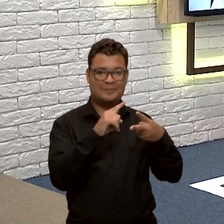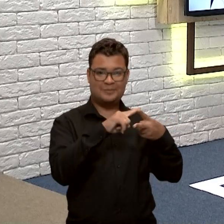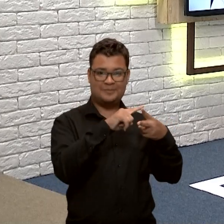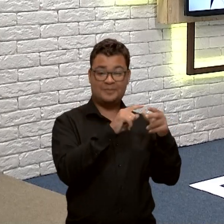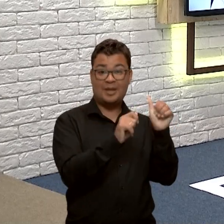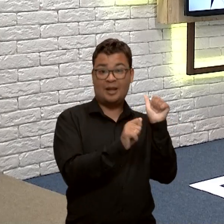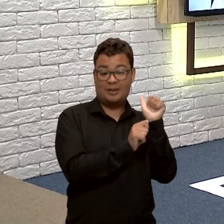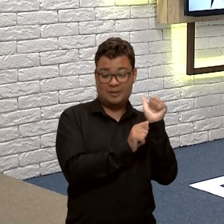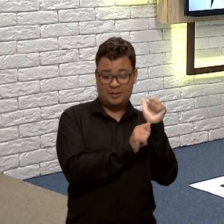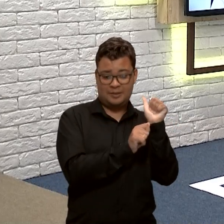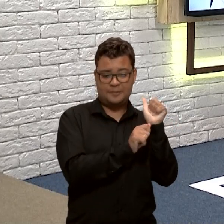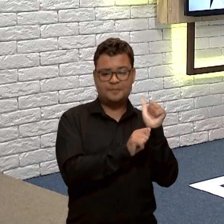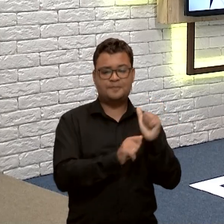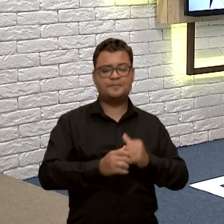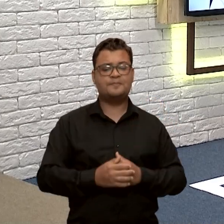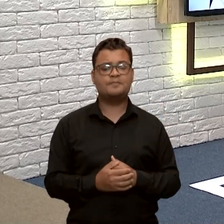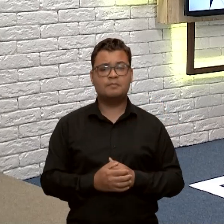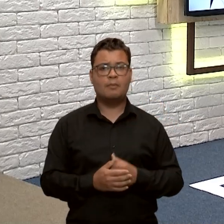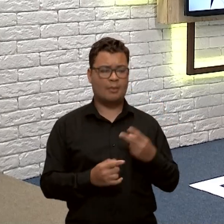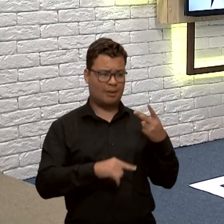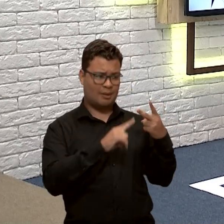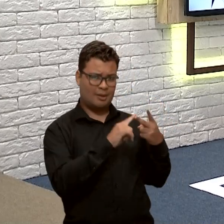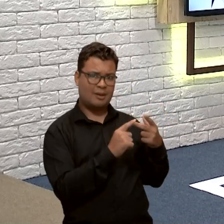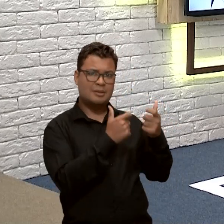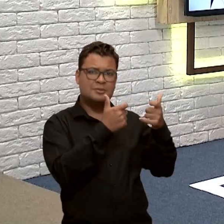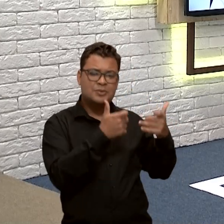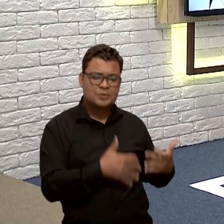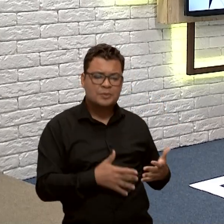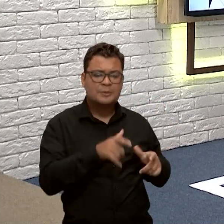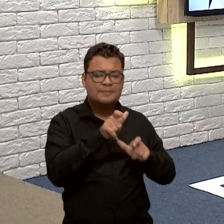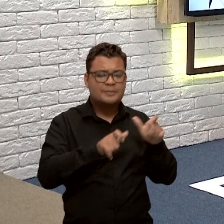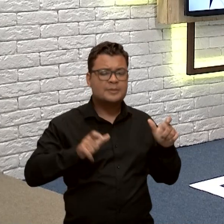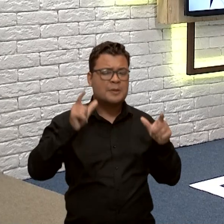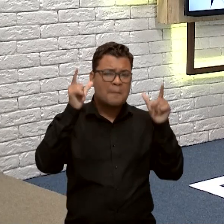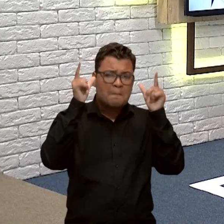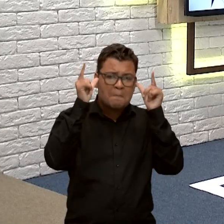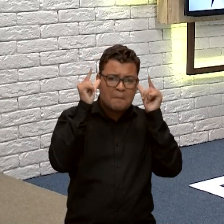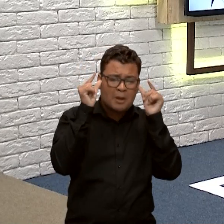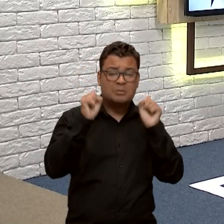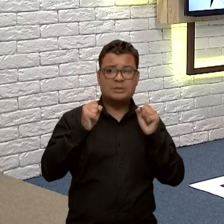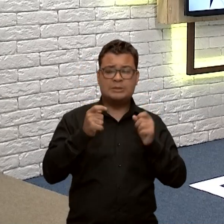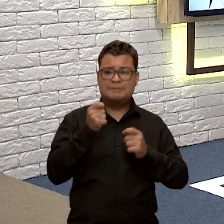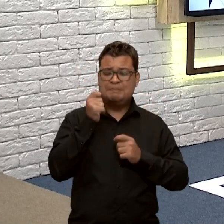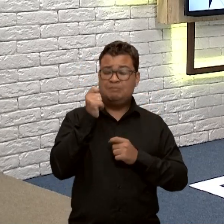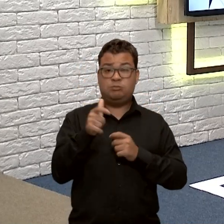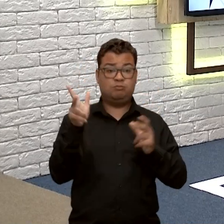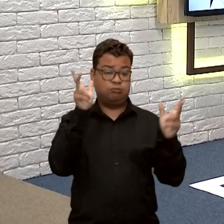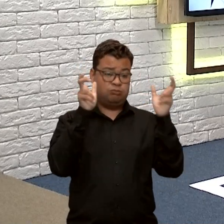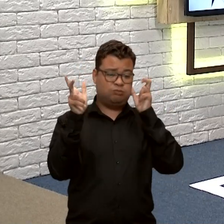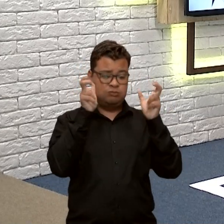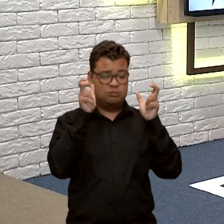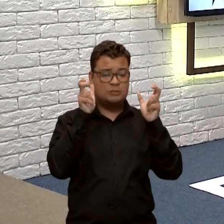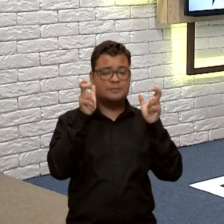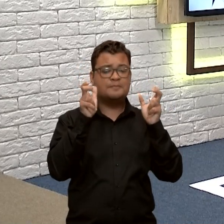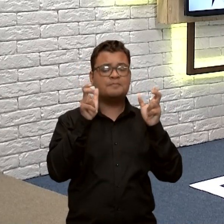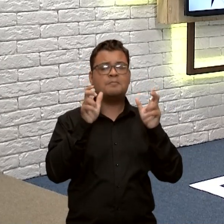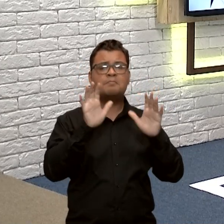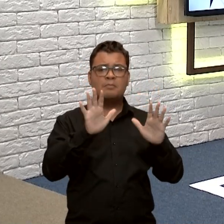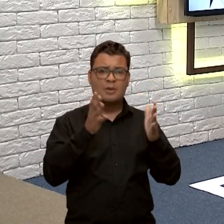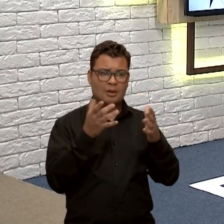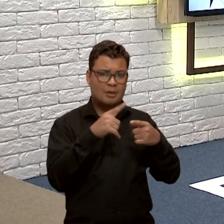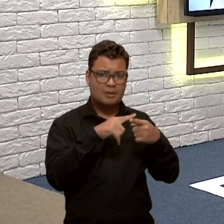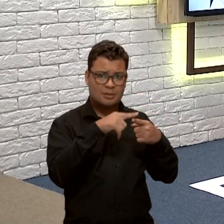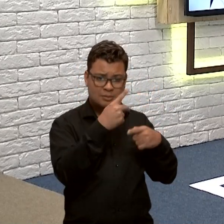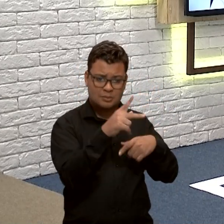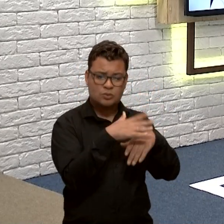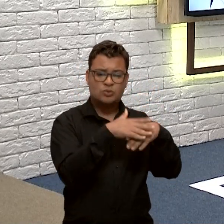Andréia, a Nícia até citou, pessoas com perda auditiva podem ser hipersensíveis. Queria que você explicasse isso pra gente. É possível que,